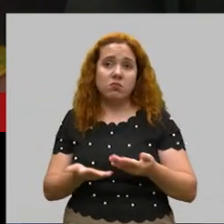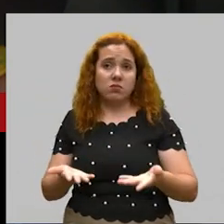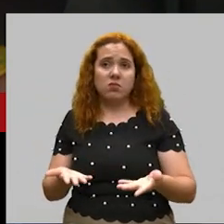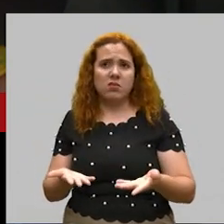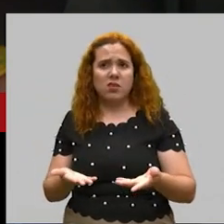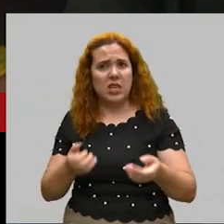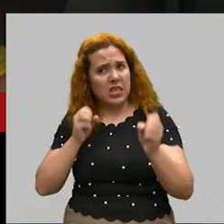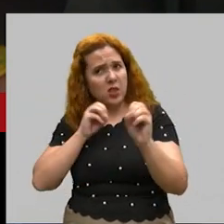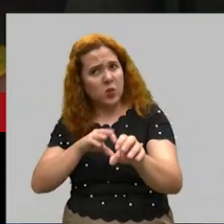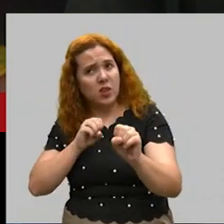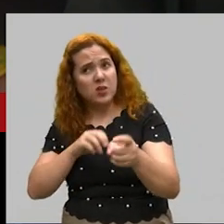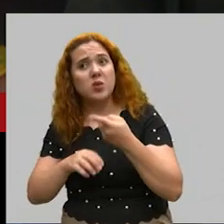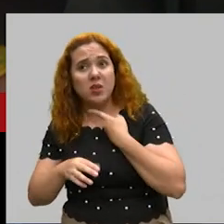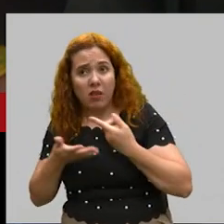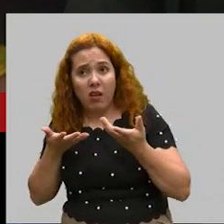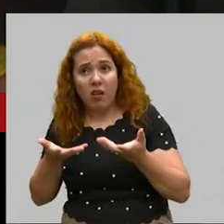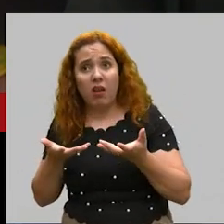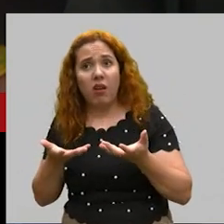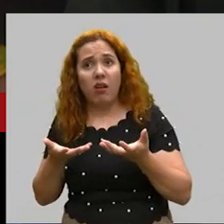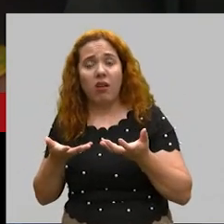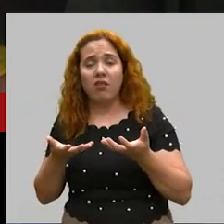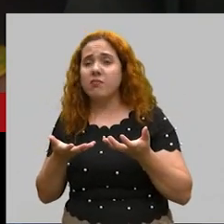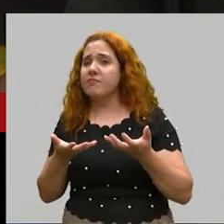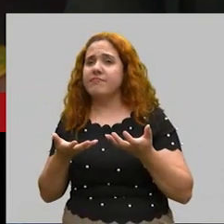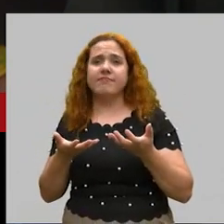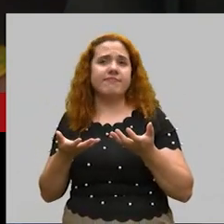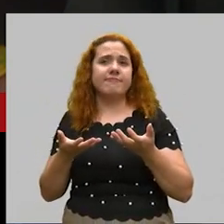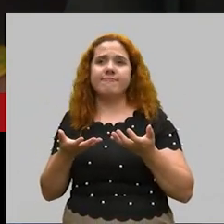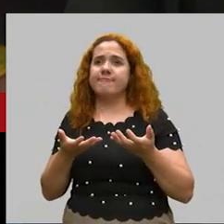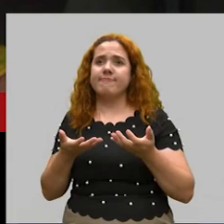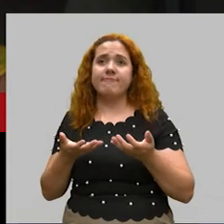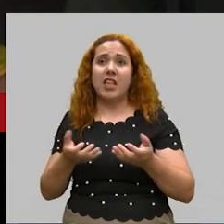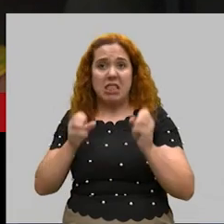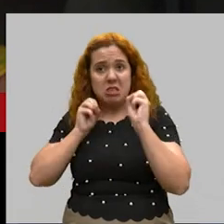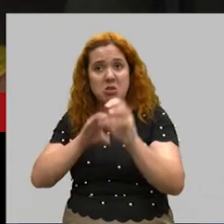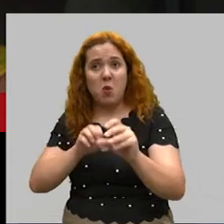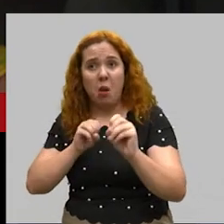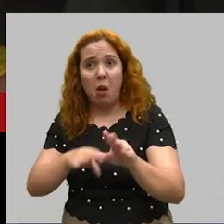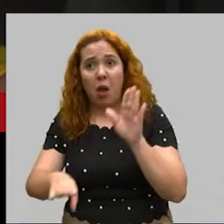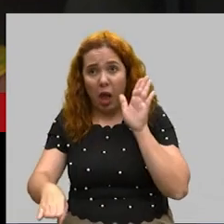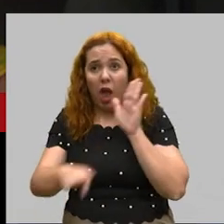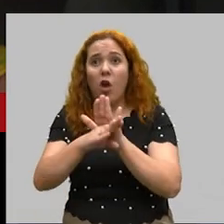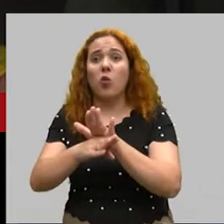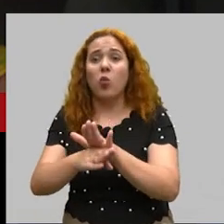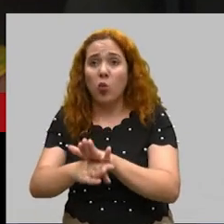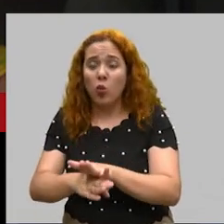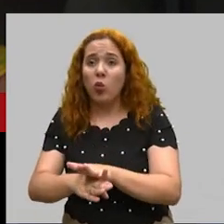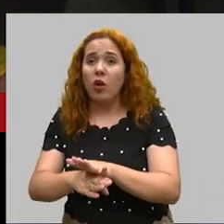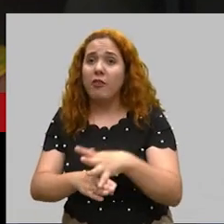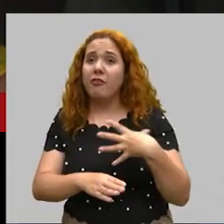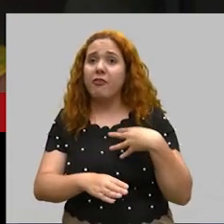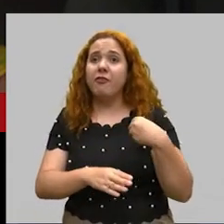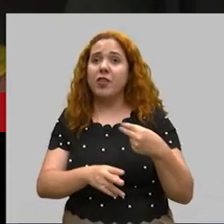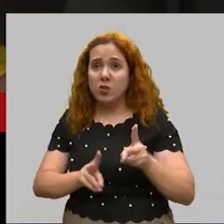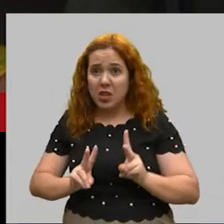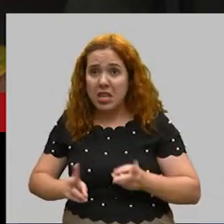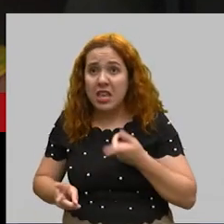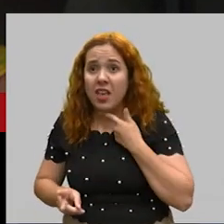educação que nós queremos Será que essa educação atinge o Anseio dos nossos filhos